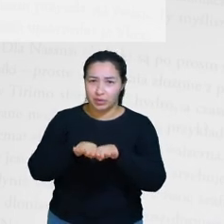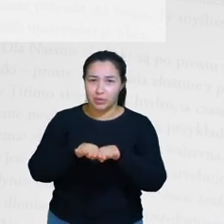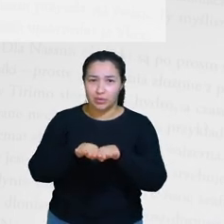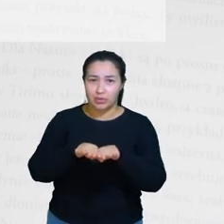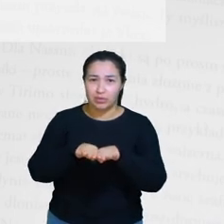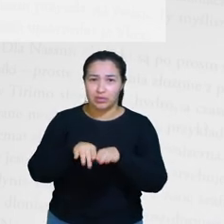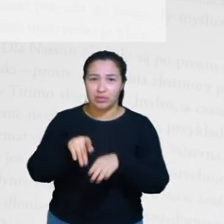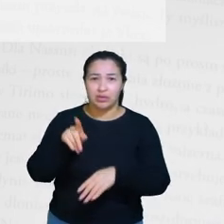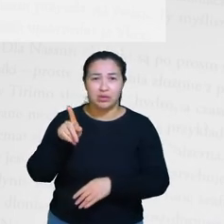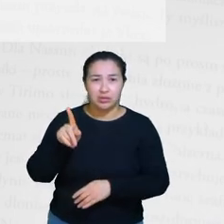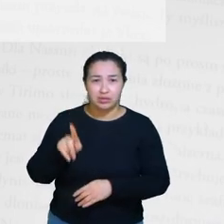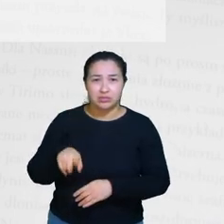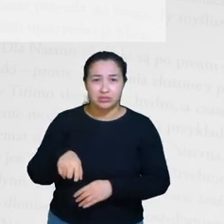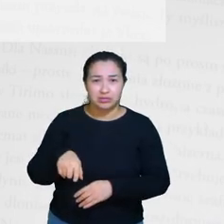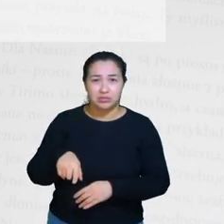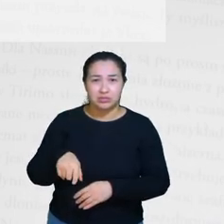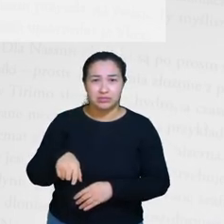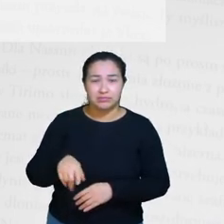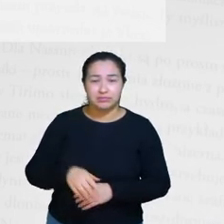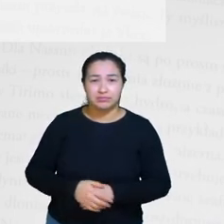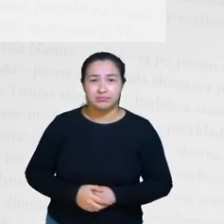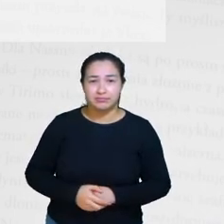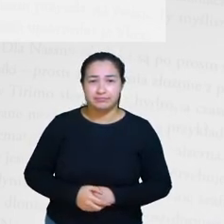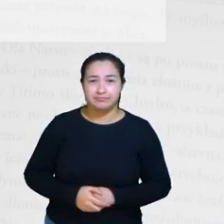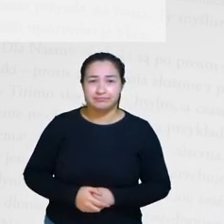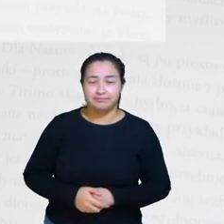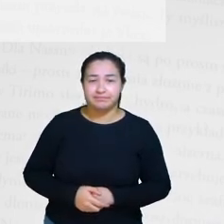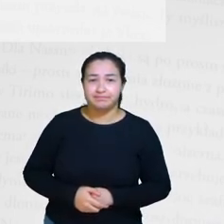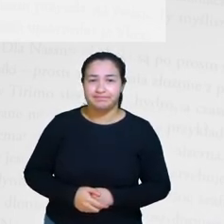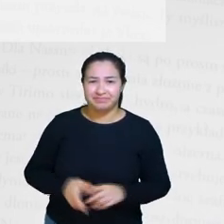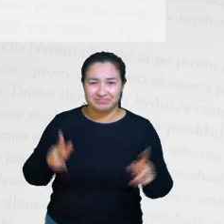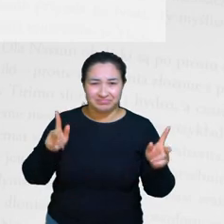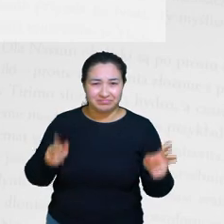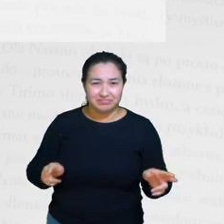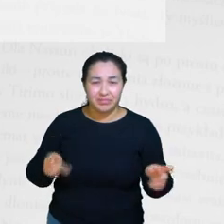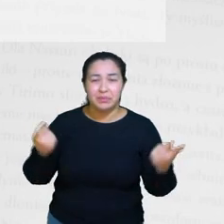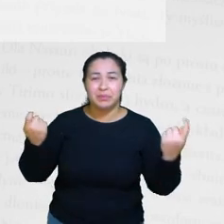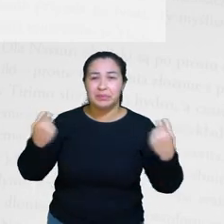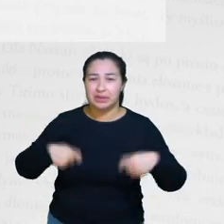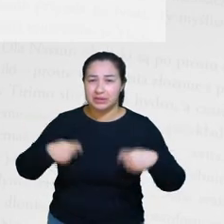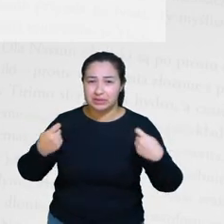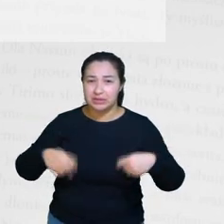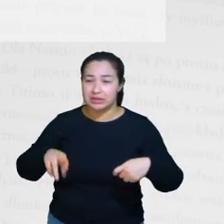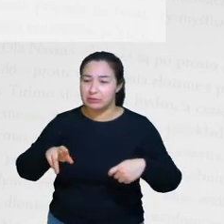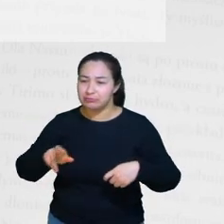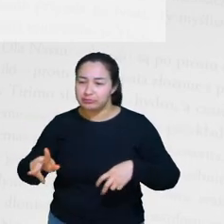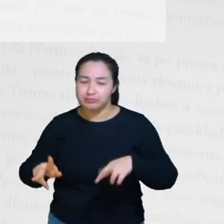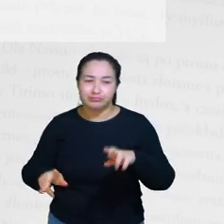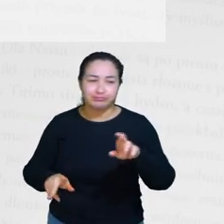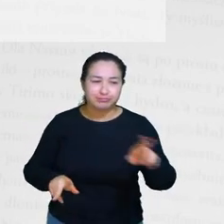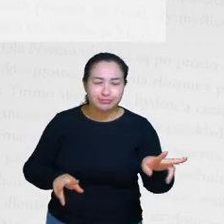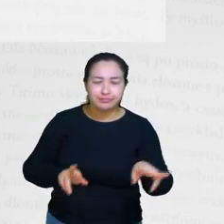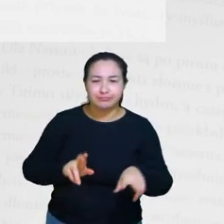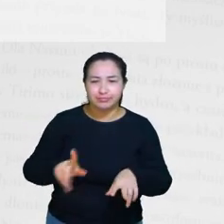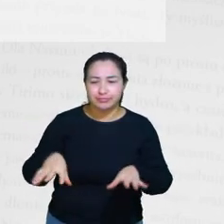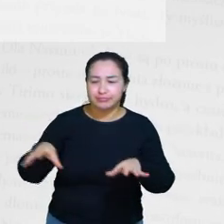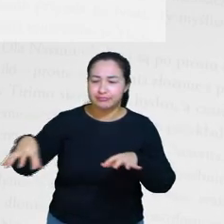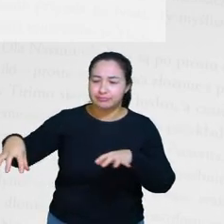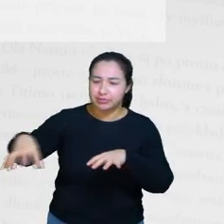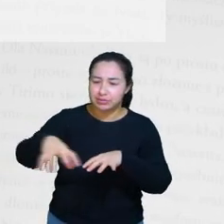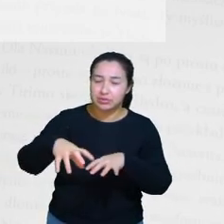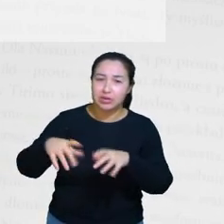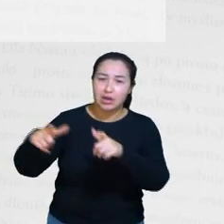a mesma essa é a questão nós temos necessidades diferentes reg eh